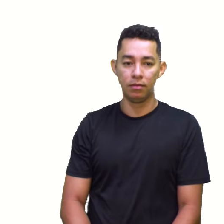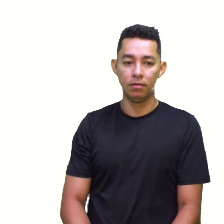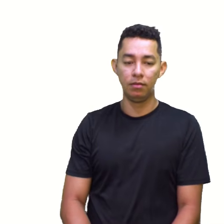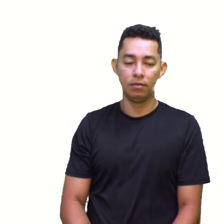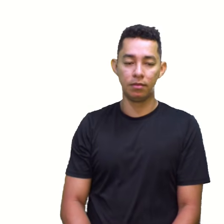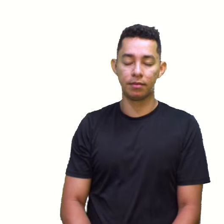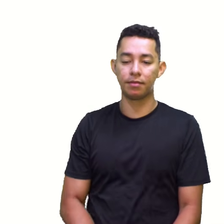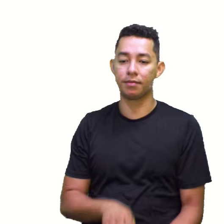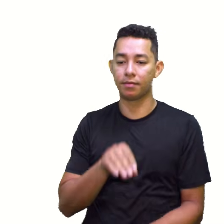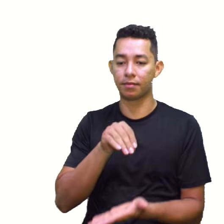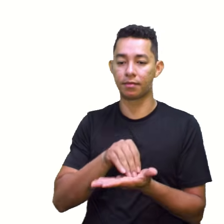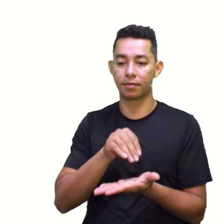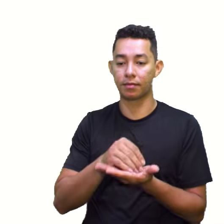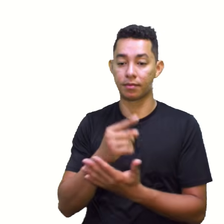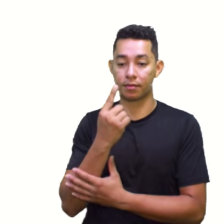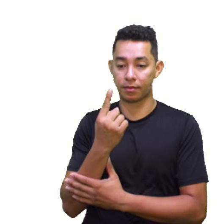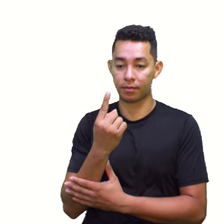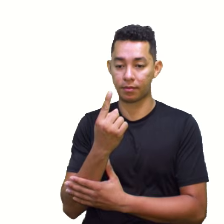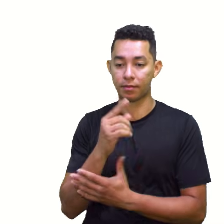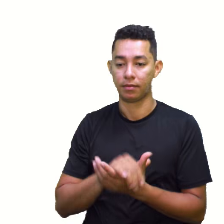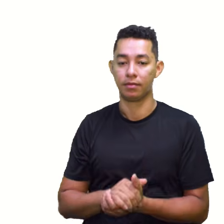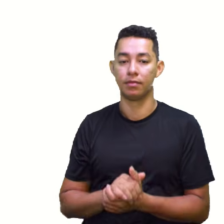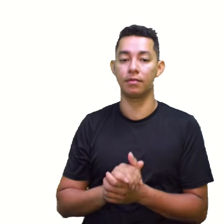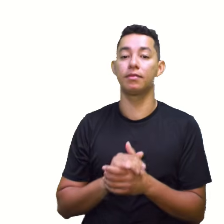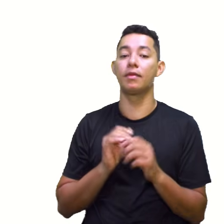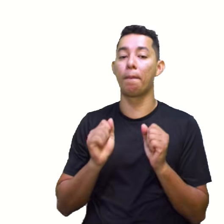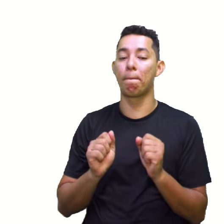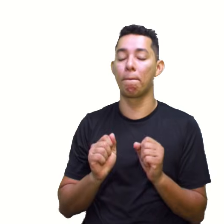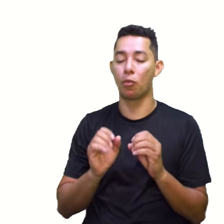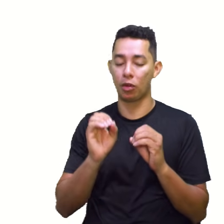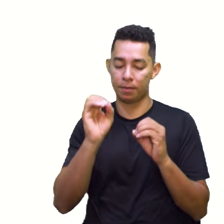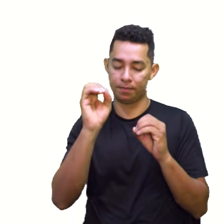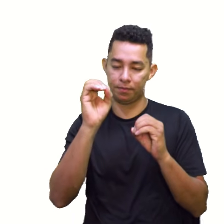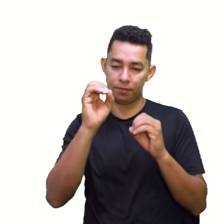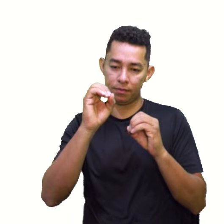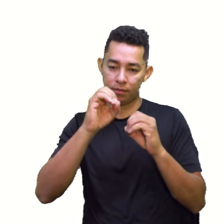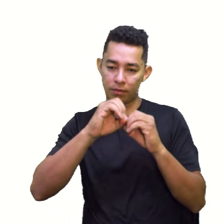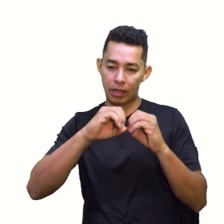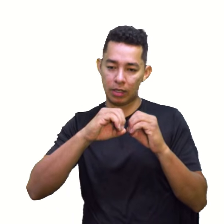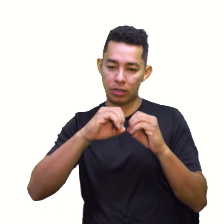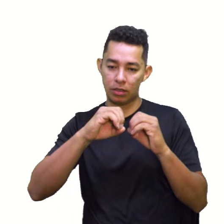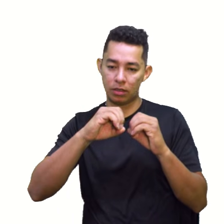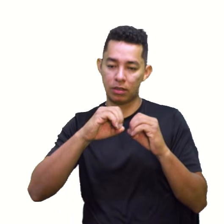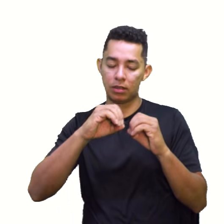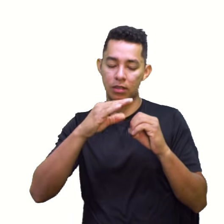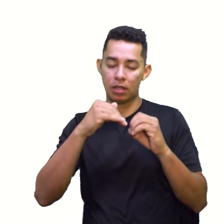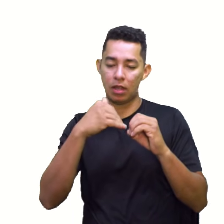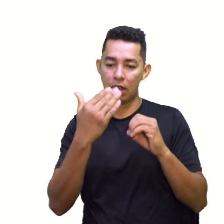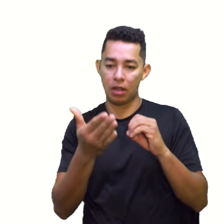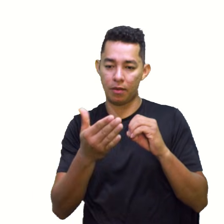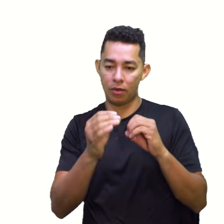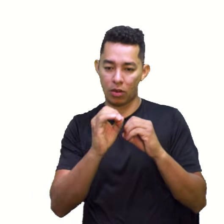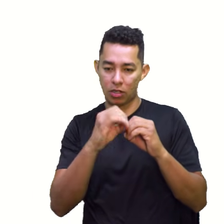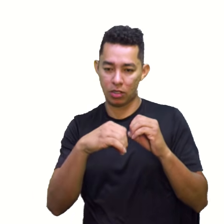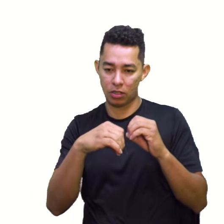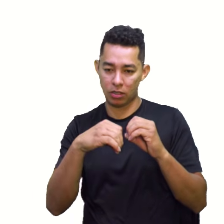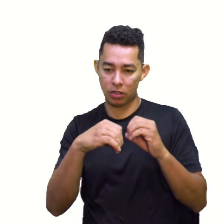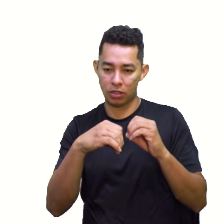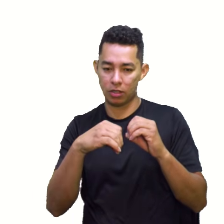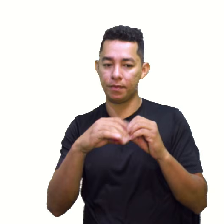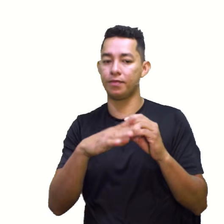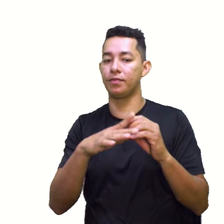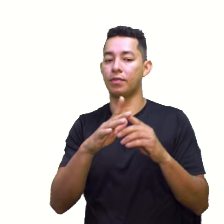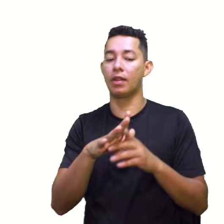Falta mais uma com ponto em comum. Pode ser tangente externa. Tangente externa, a distância